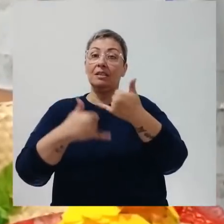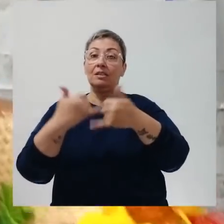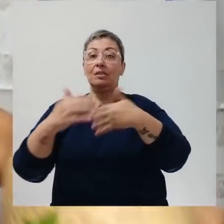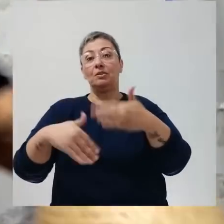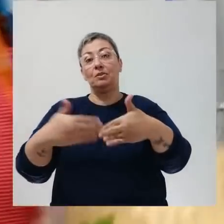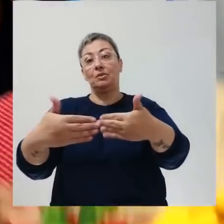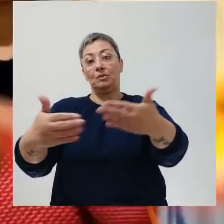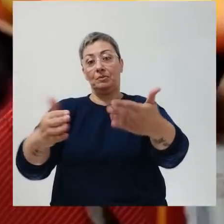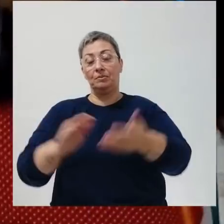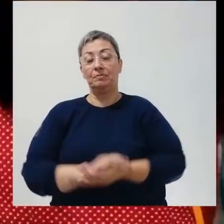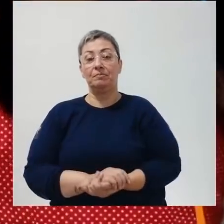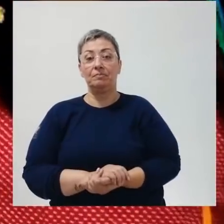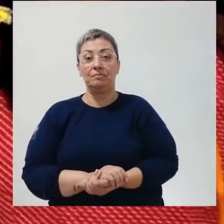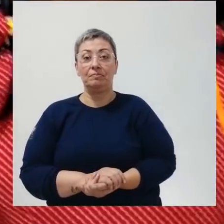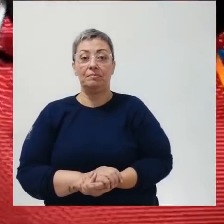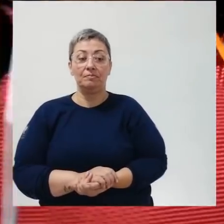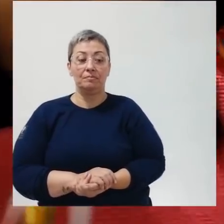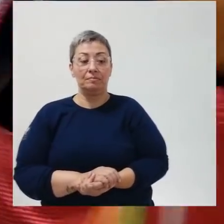vai seguindo,